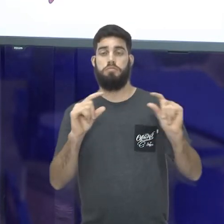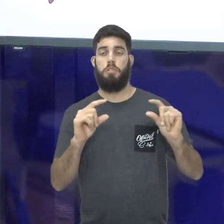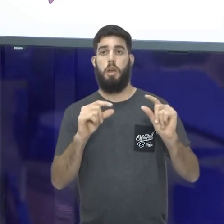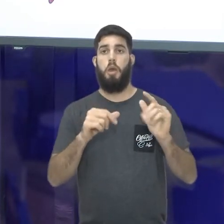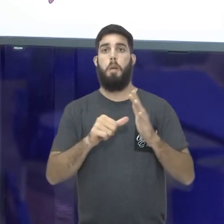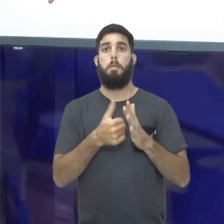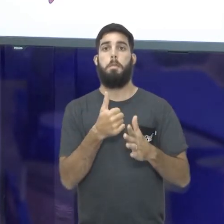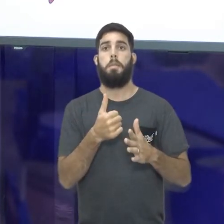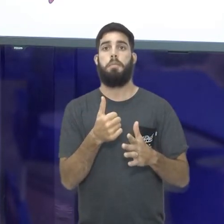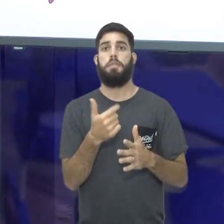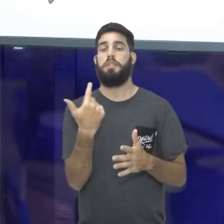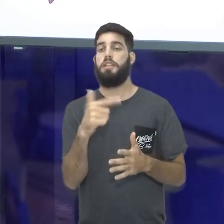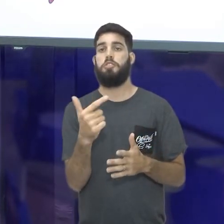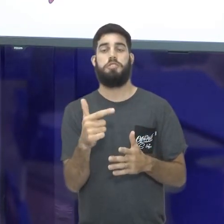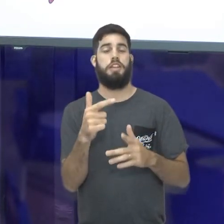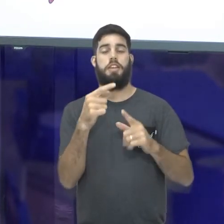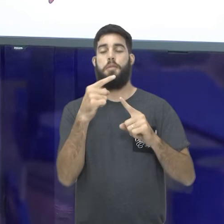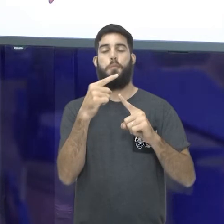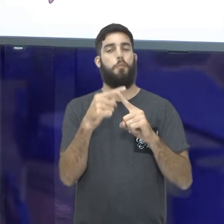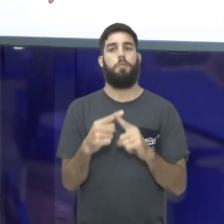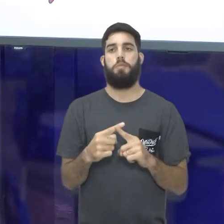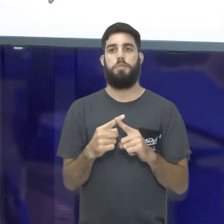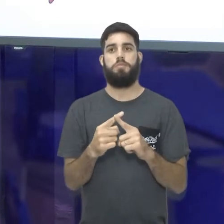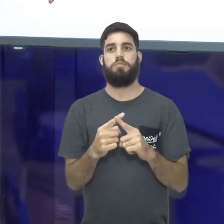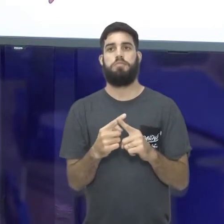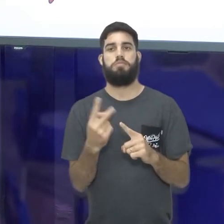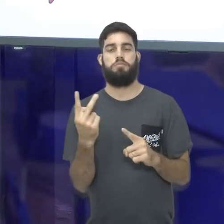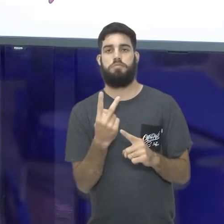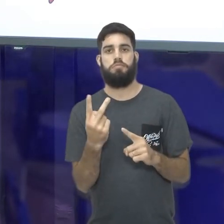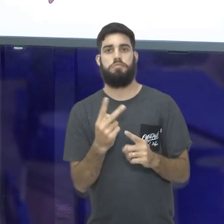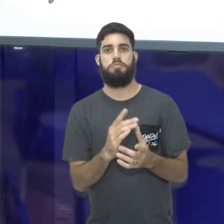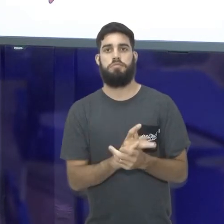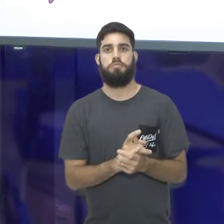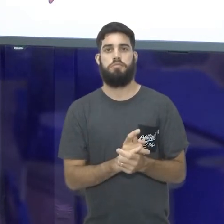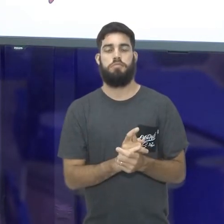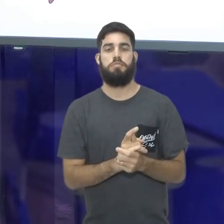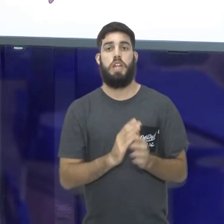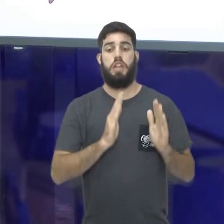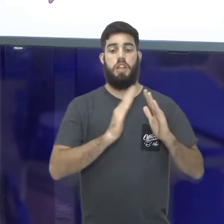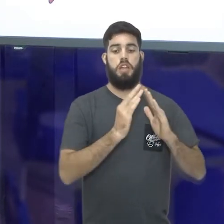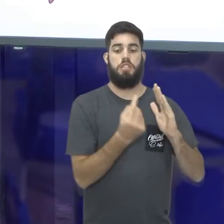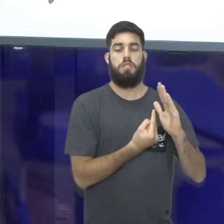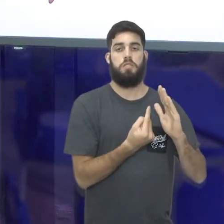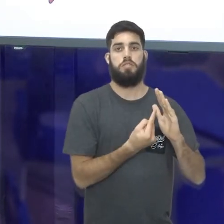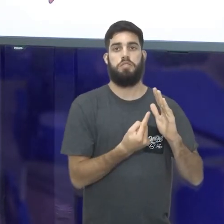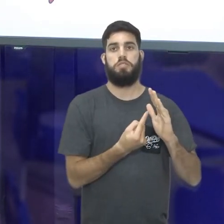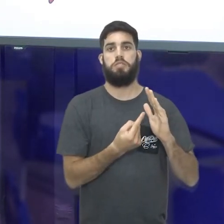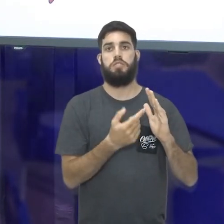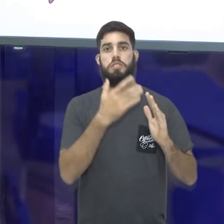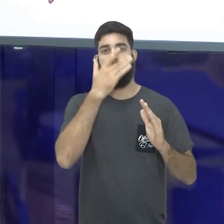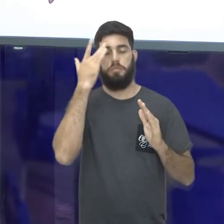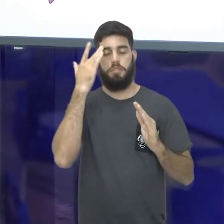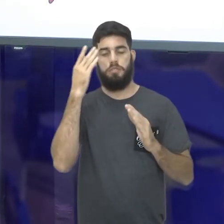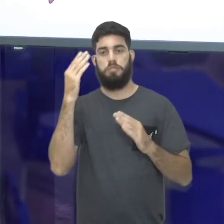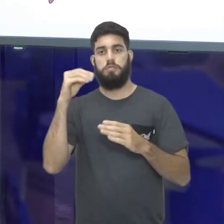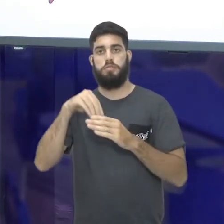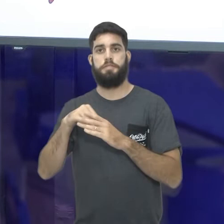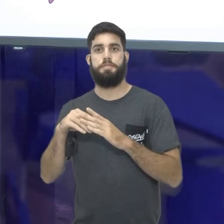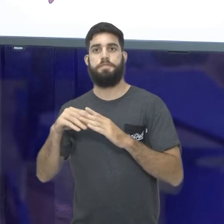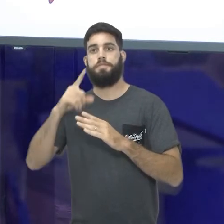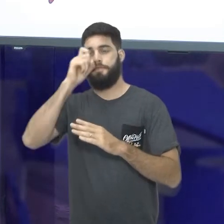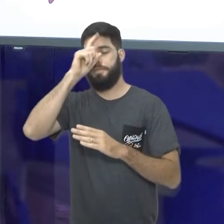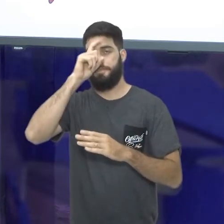primeira equação, ela não mostra o produto entre a quantidade de pacientes em isolamento domiciliar e internados sendo igual a